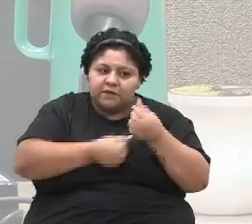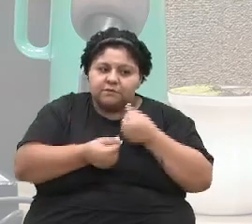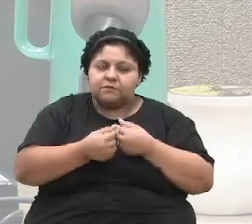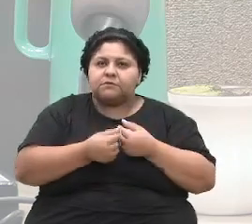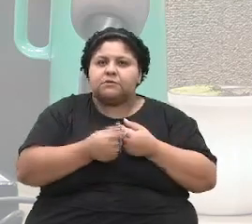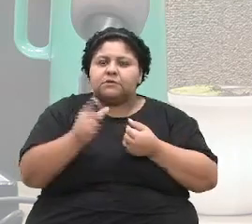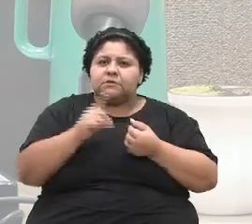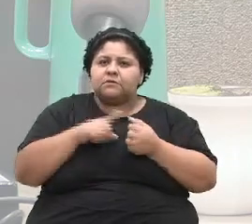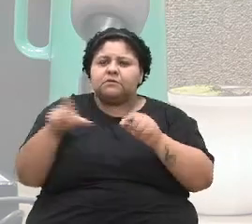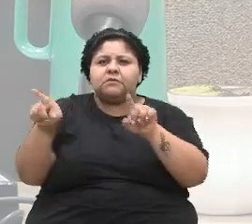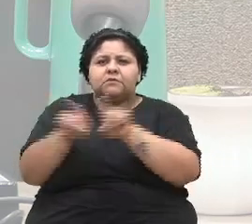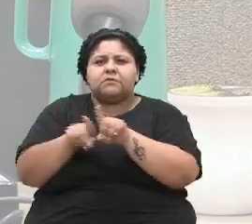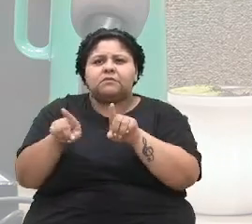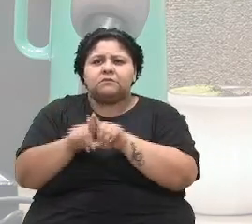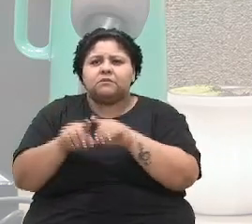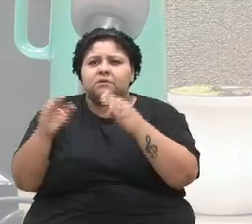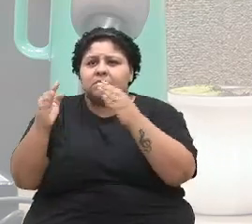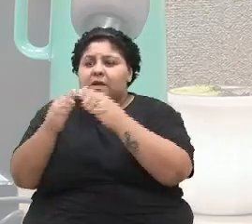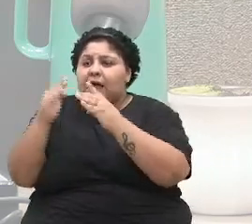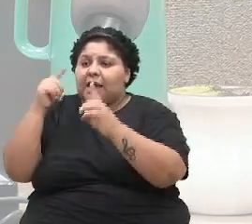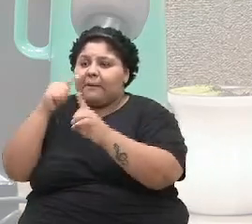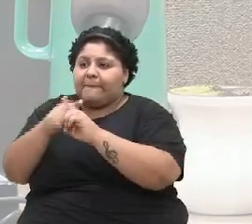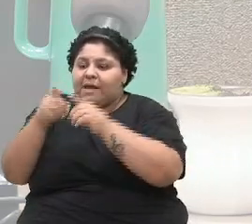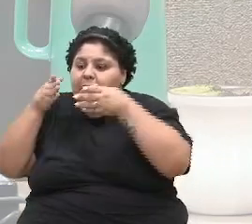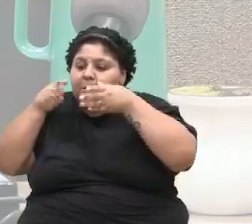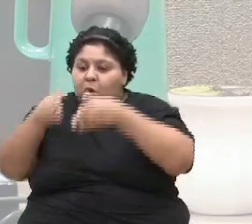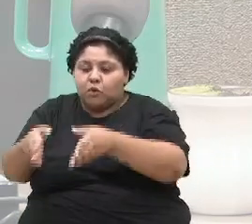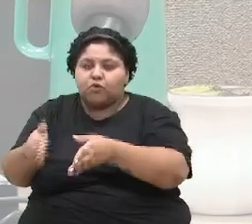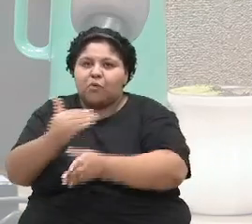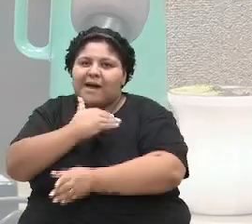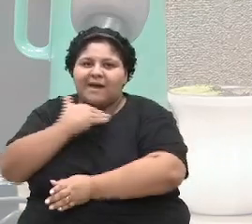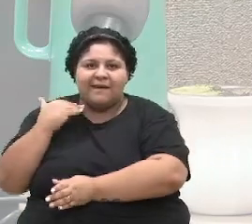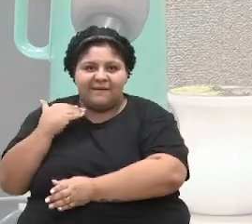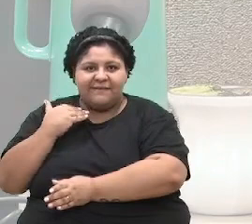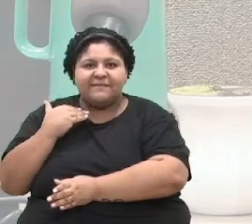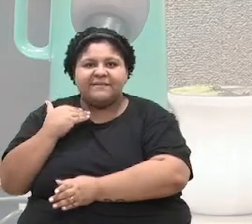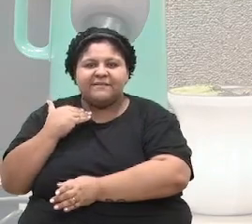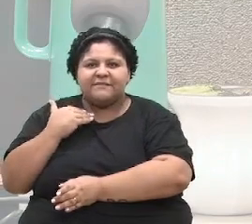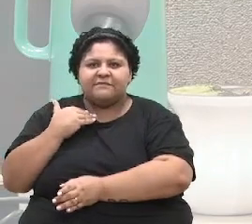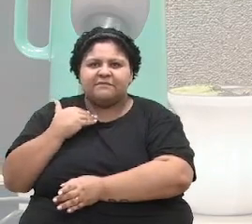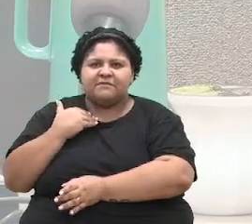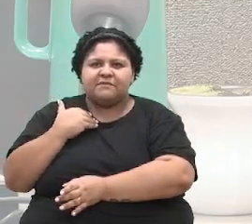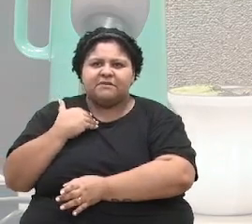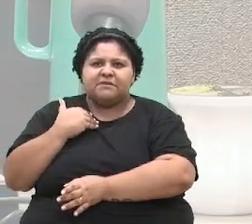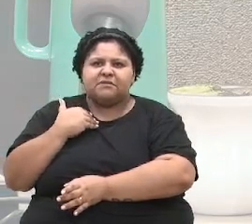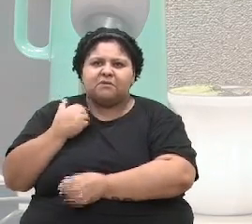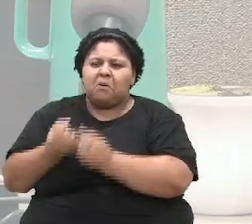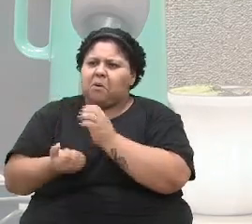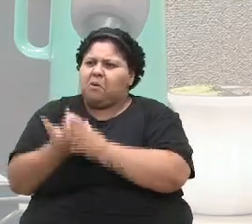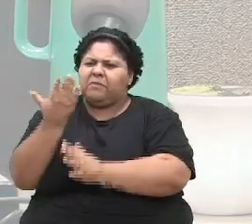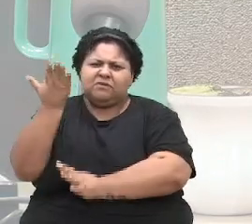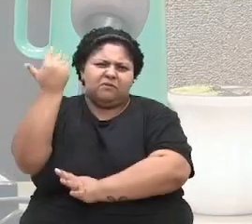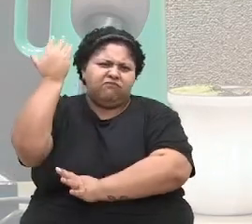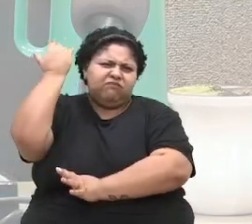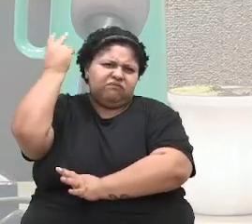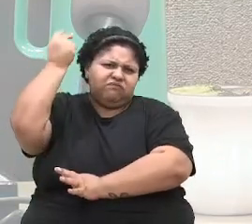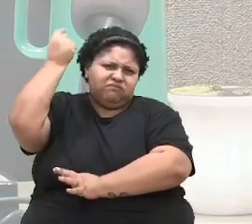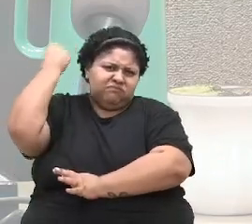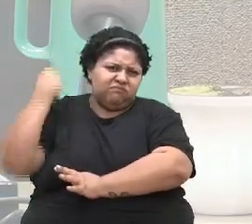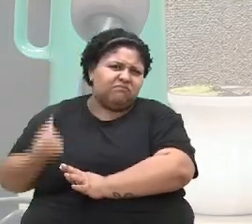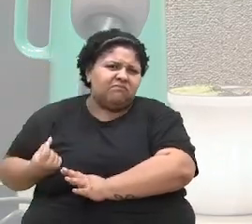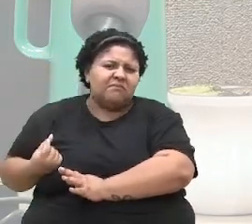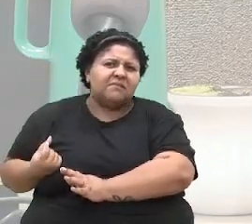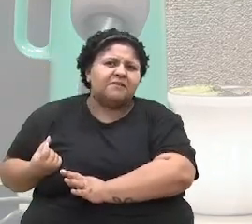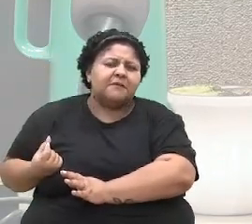e tem também a capela mortuária nossa, que está lá, sei lá, desde que a gente existe.